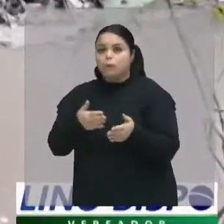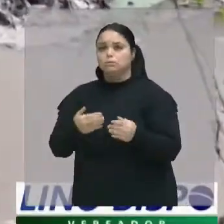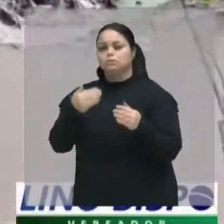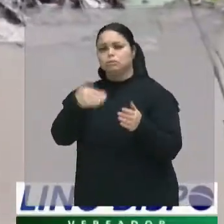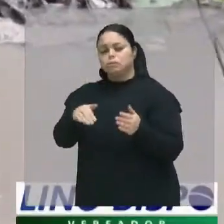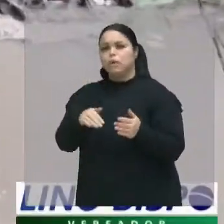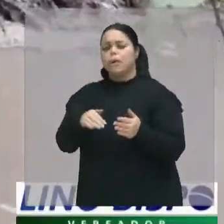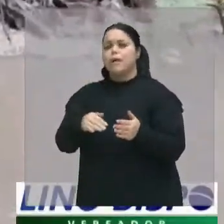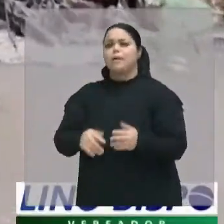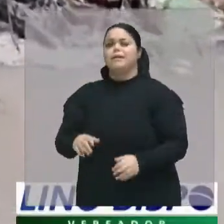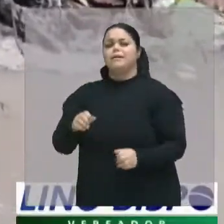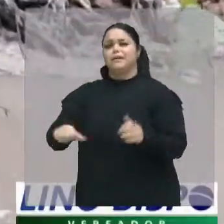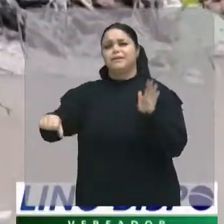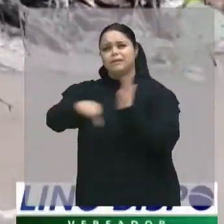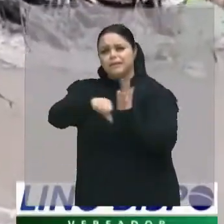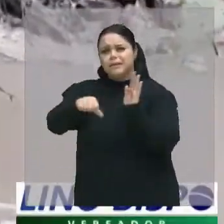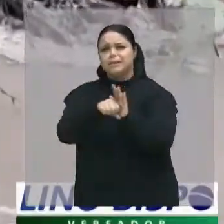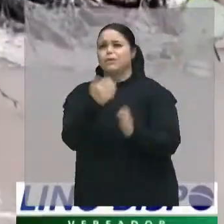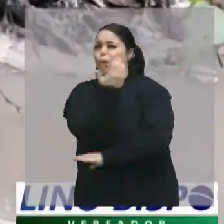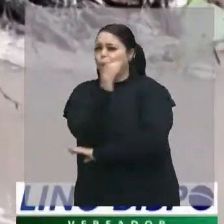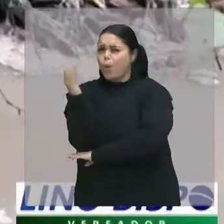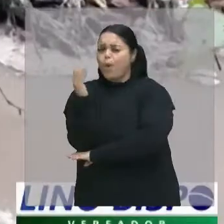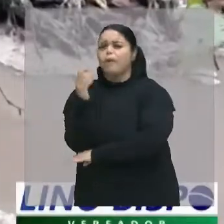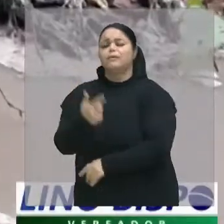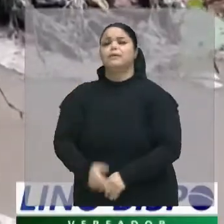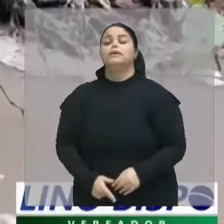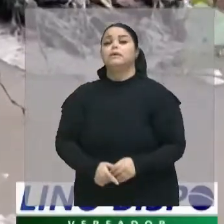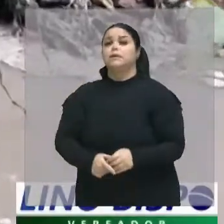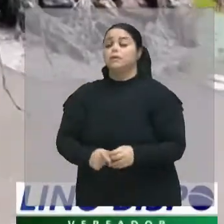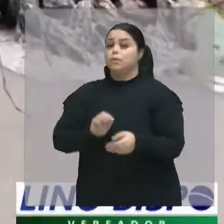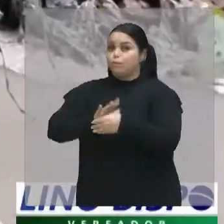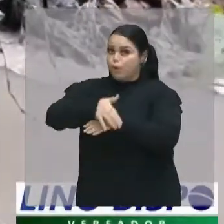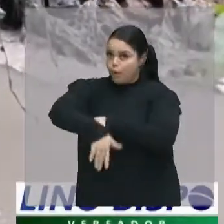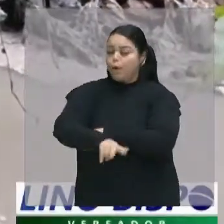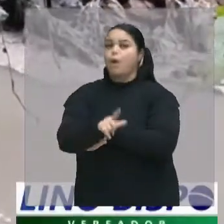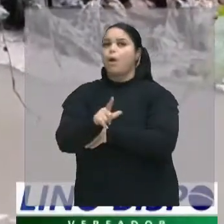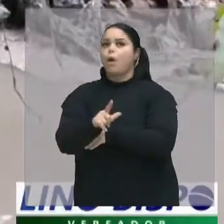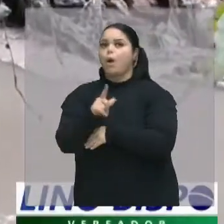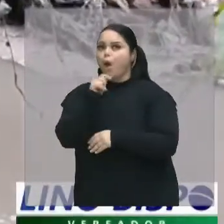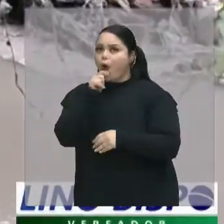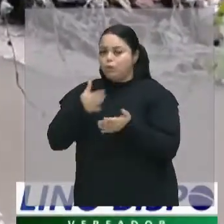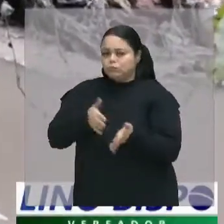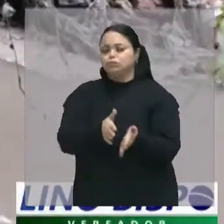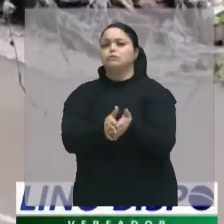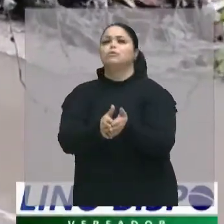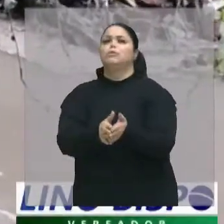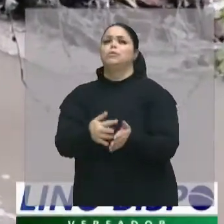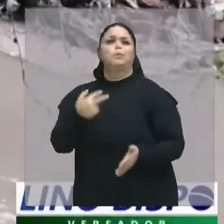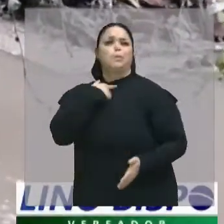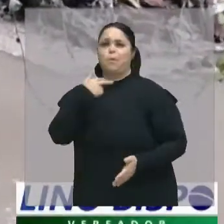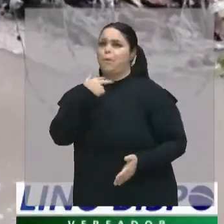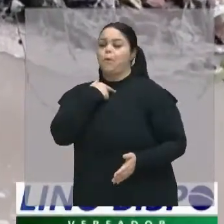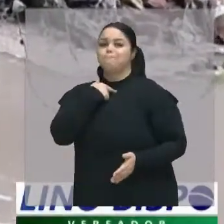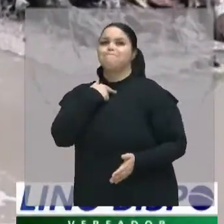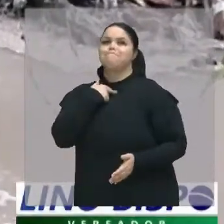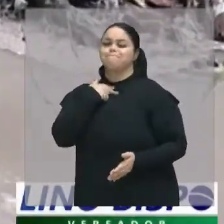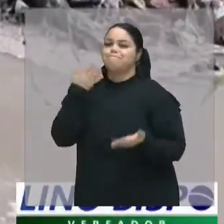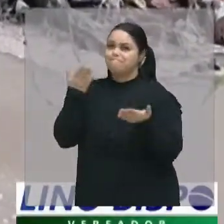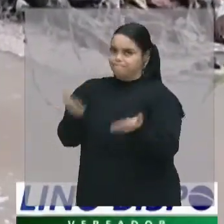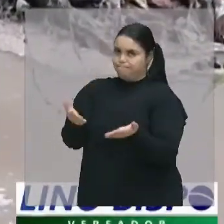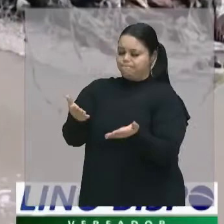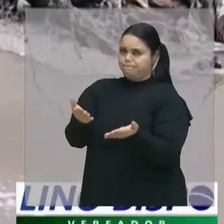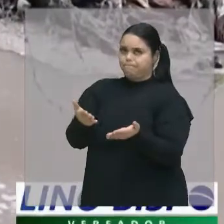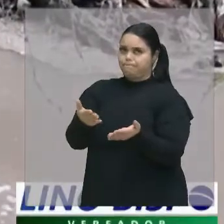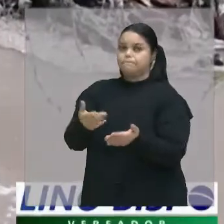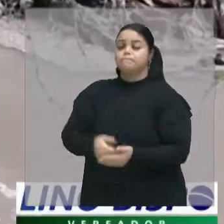este crime ambiental que está acontecendo aqui na nascente do Rio Senhorinha. É lamentável, mas o fato está aqui. Nós